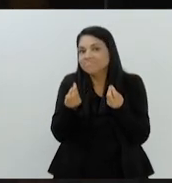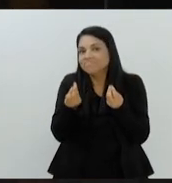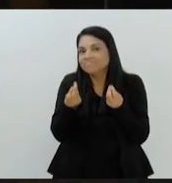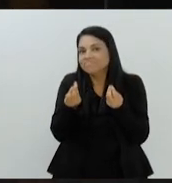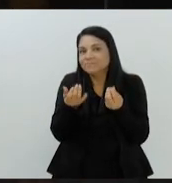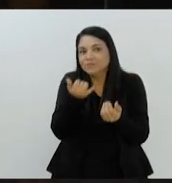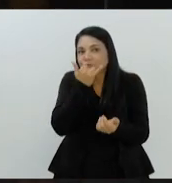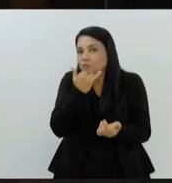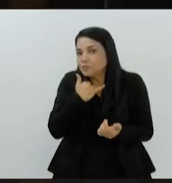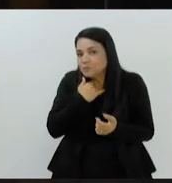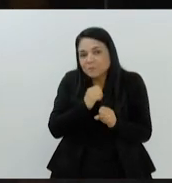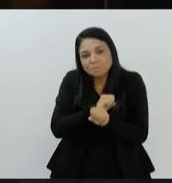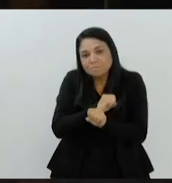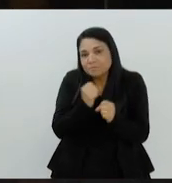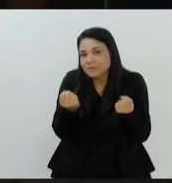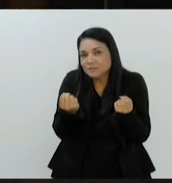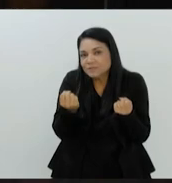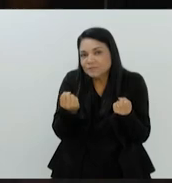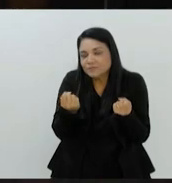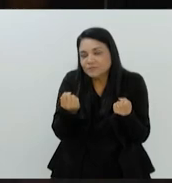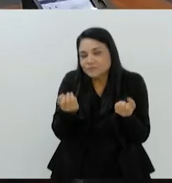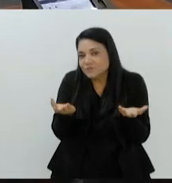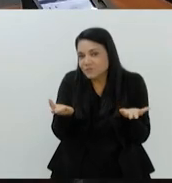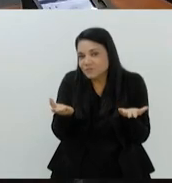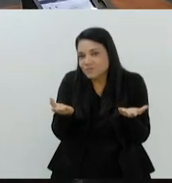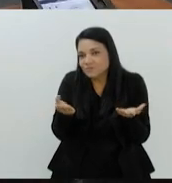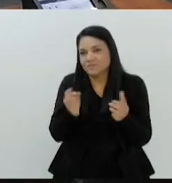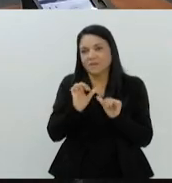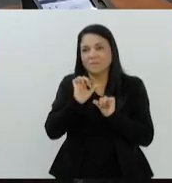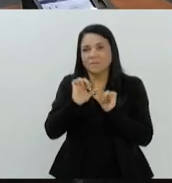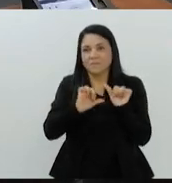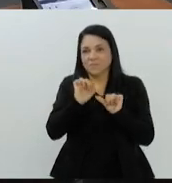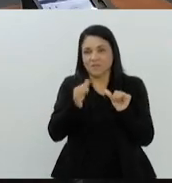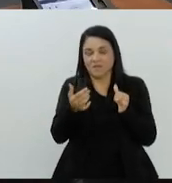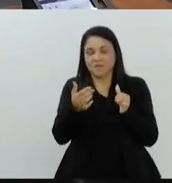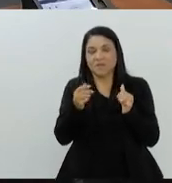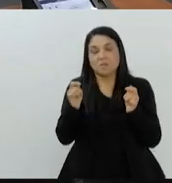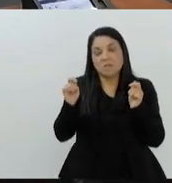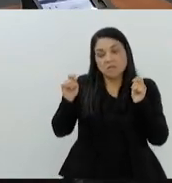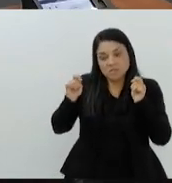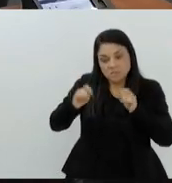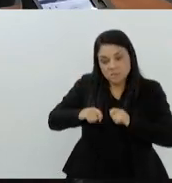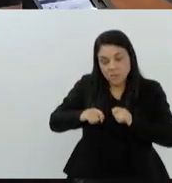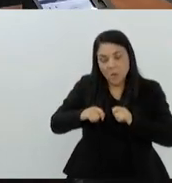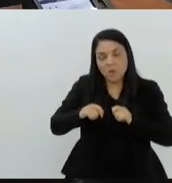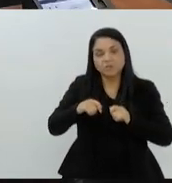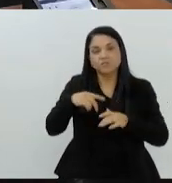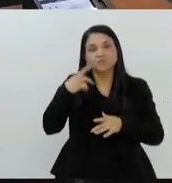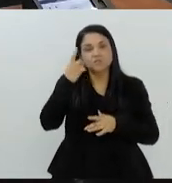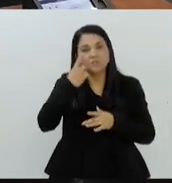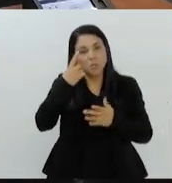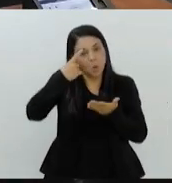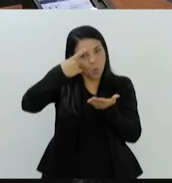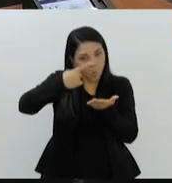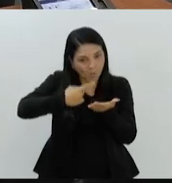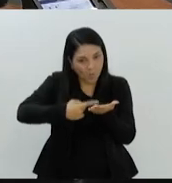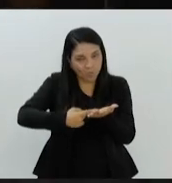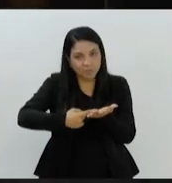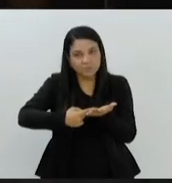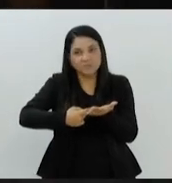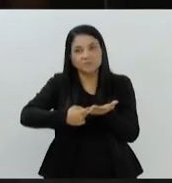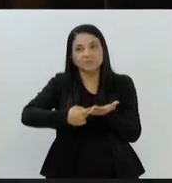como, juiz. Não há previsão disso. O que a gente pode fazer, deputado, eu acho que é um compromisso aqui,